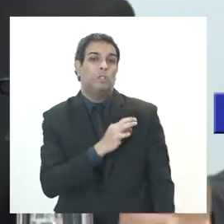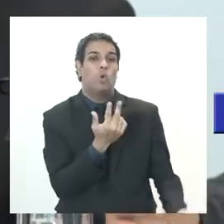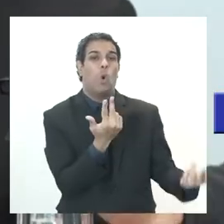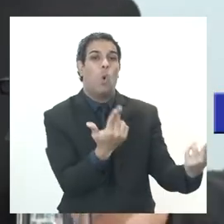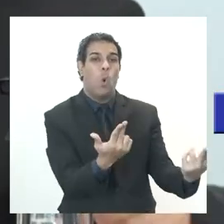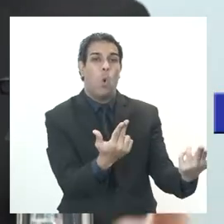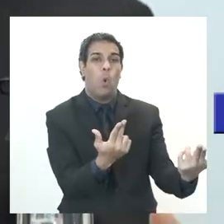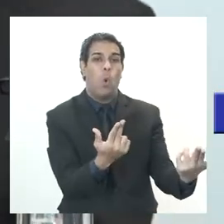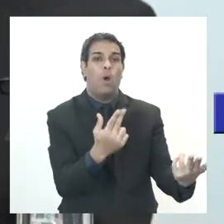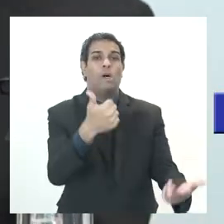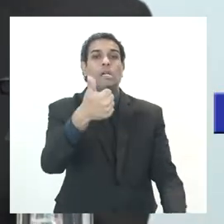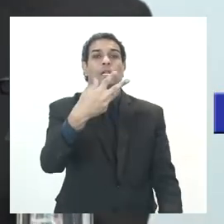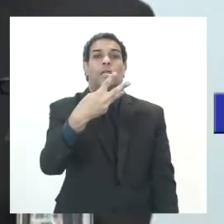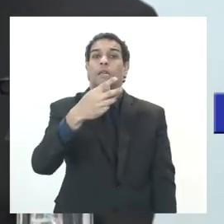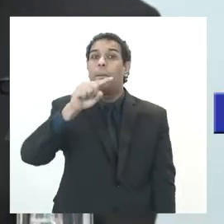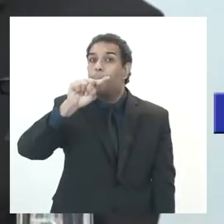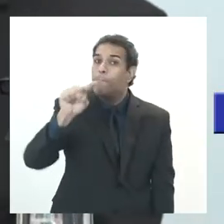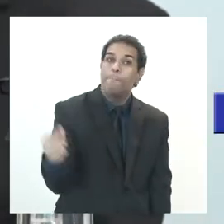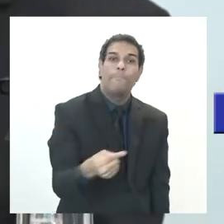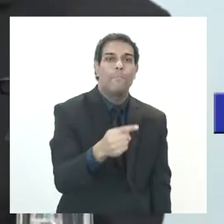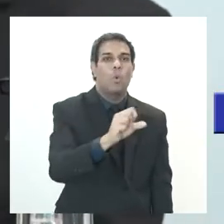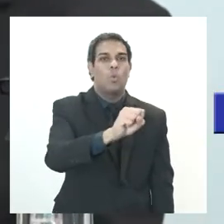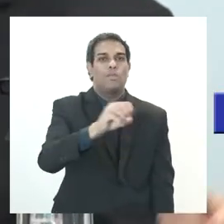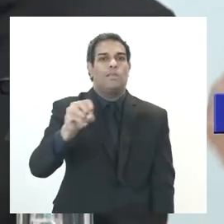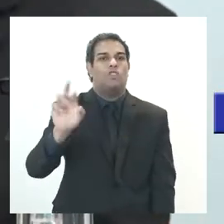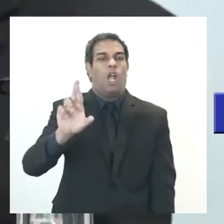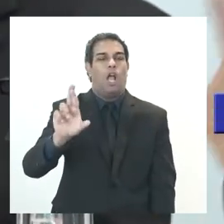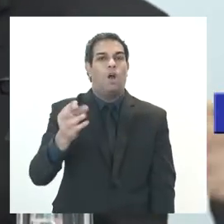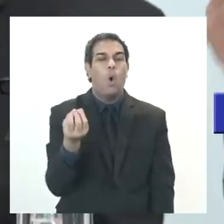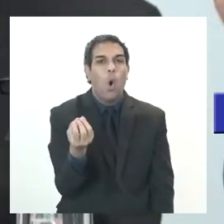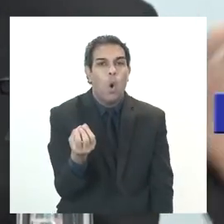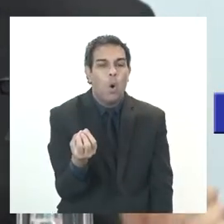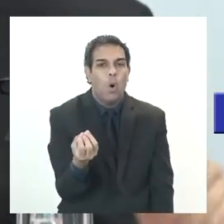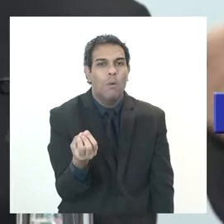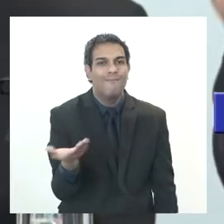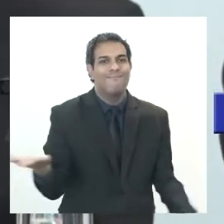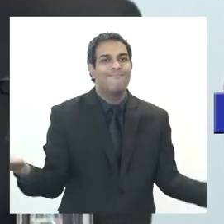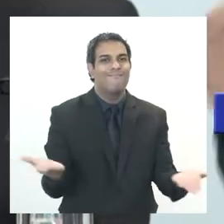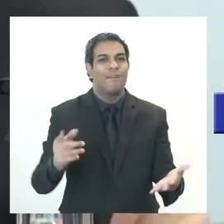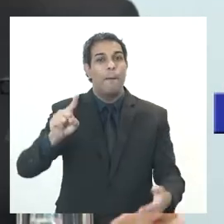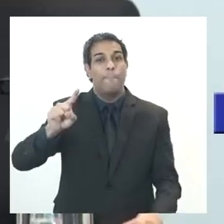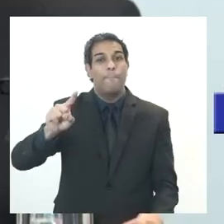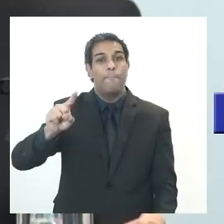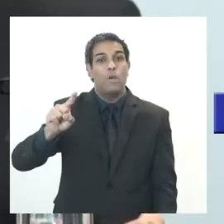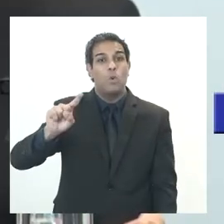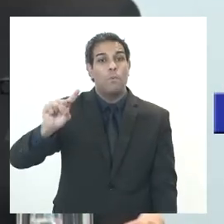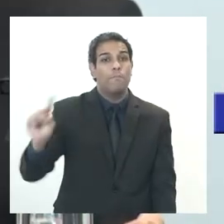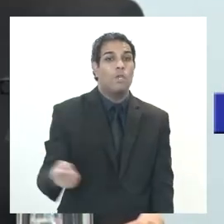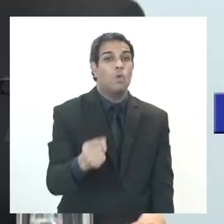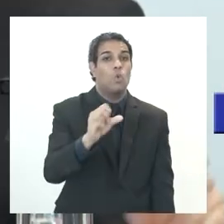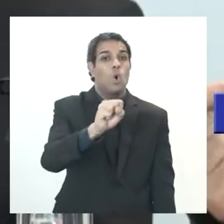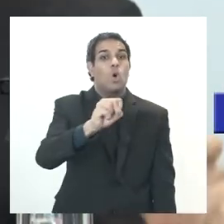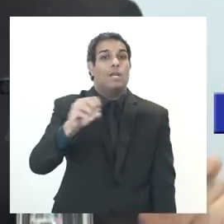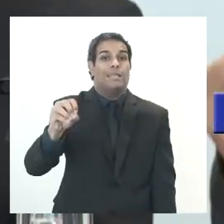mesma jornada 13800 reais nós temos de 1880